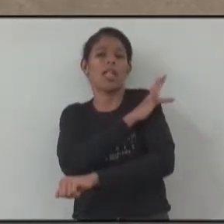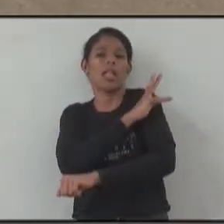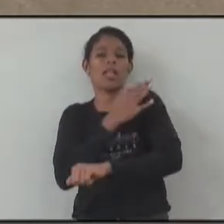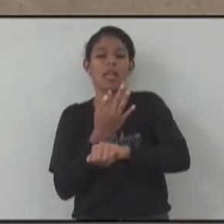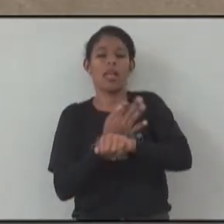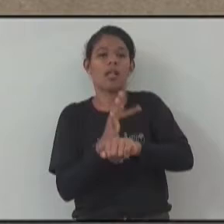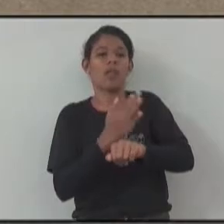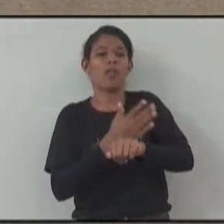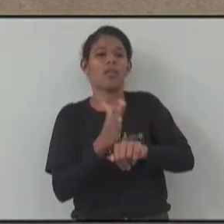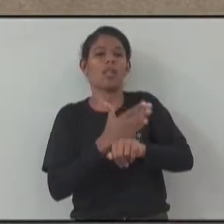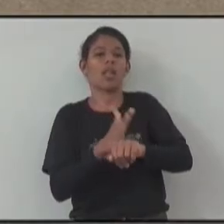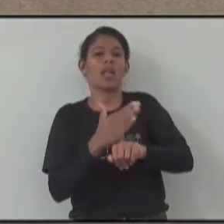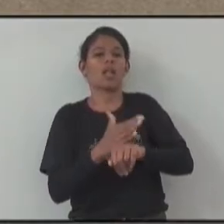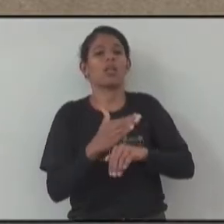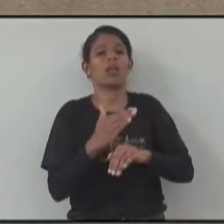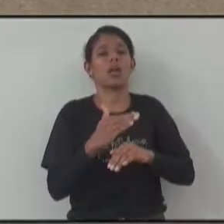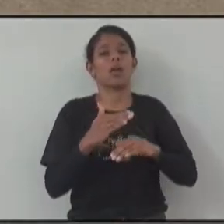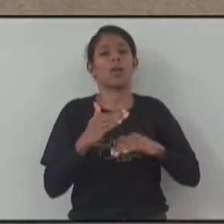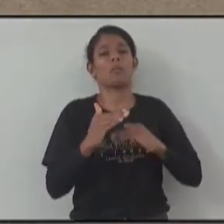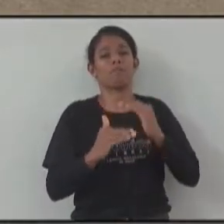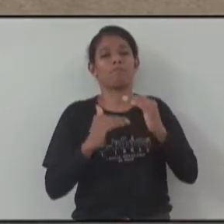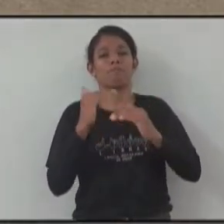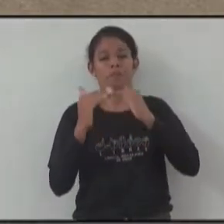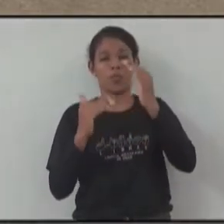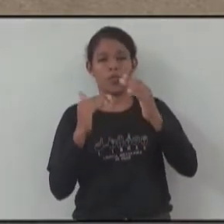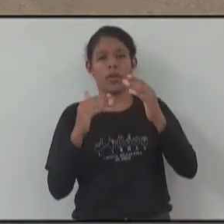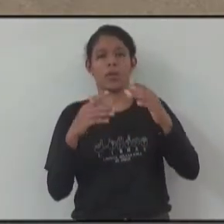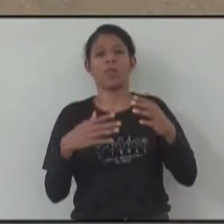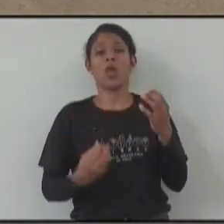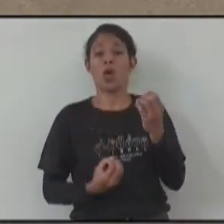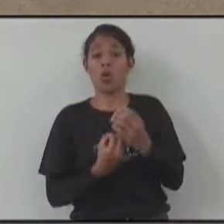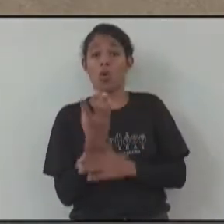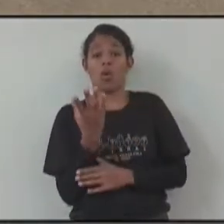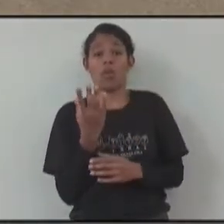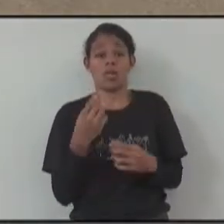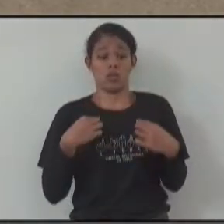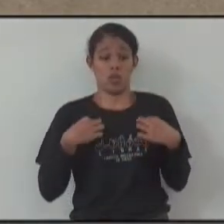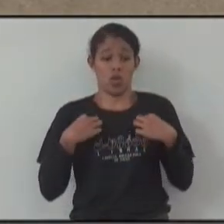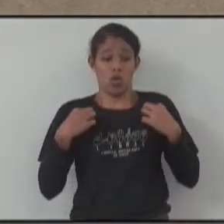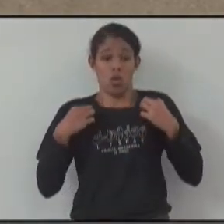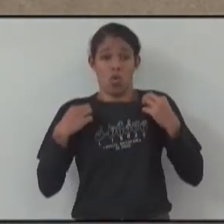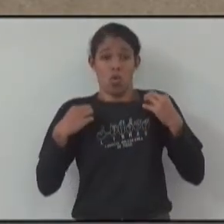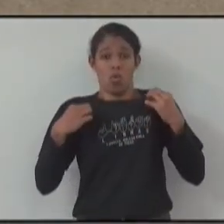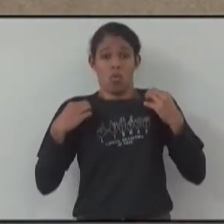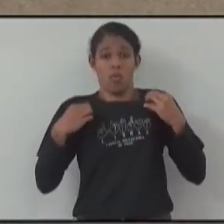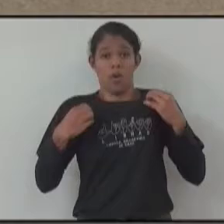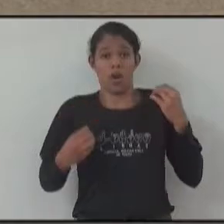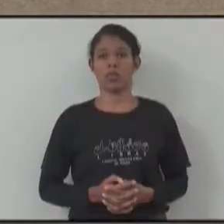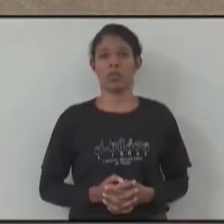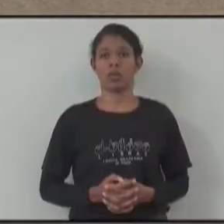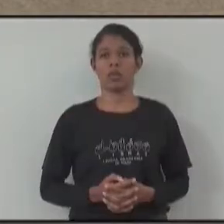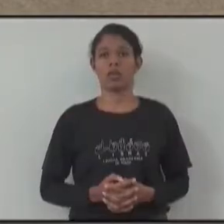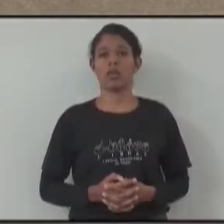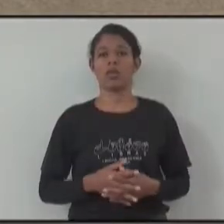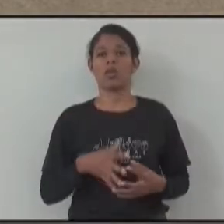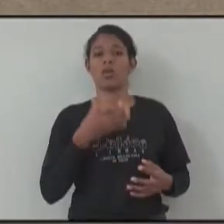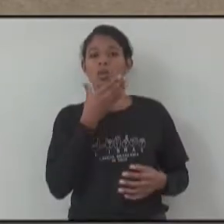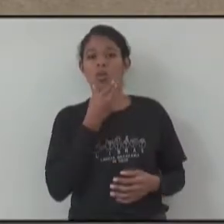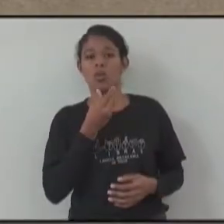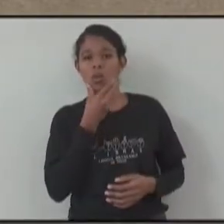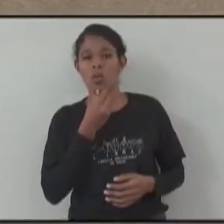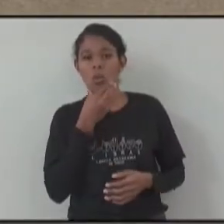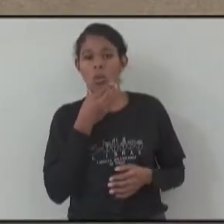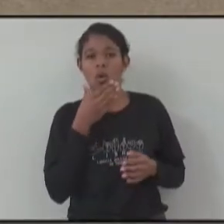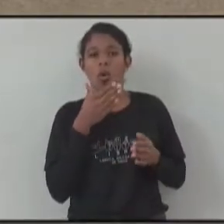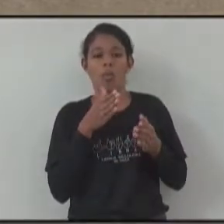a fabricar as suas próprias vestimentas usando o linho e o algodão. O homem